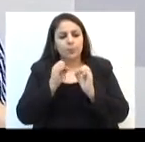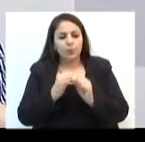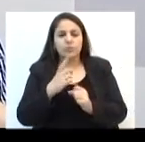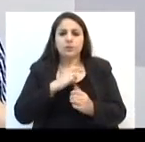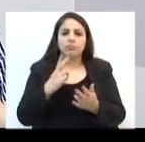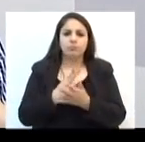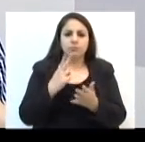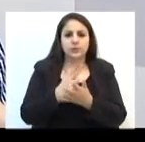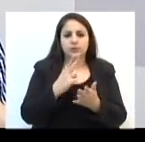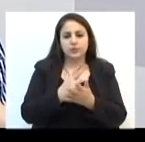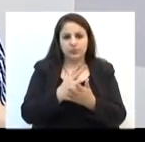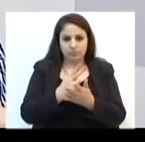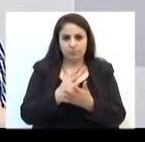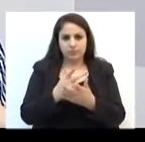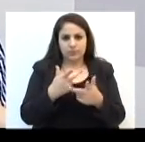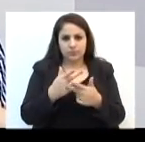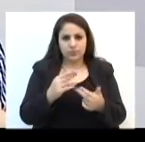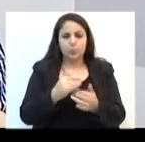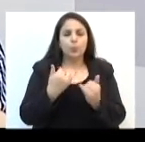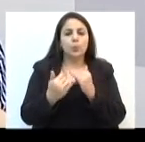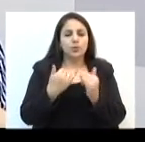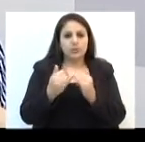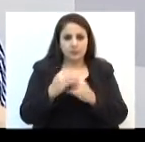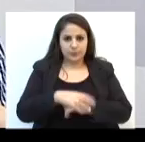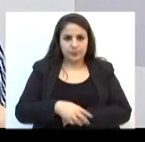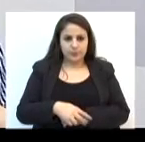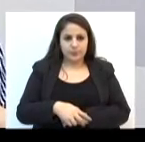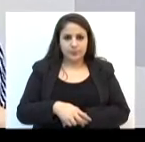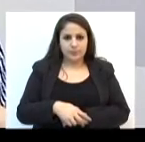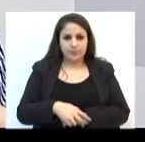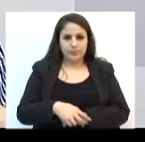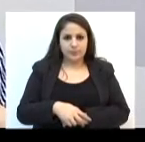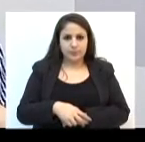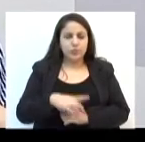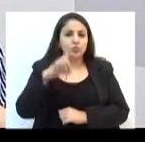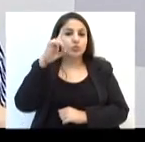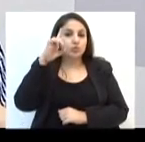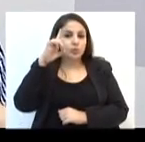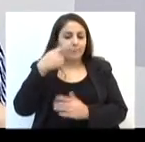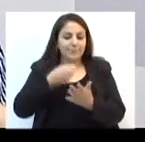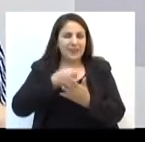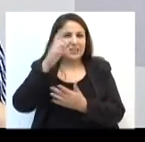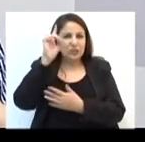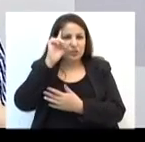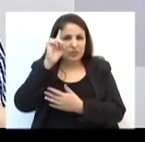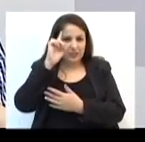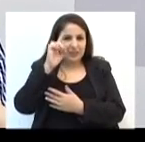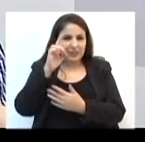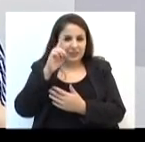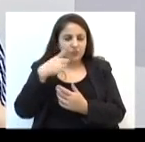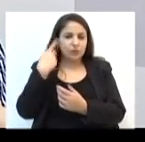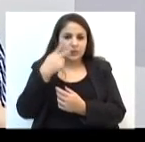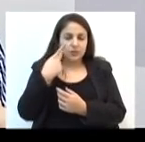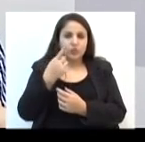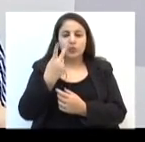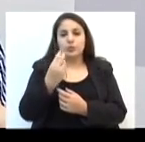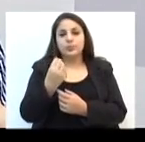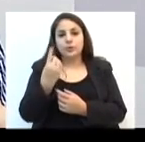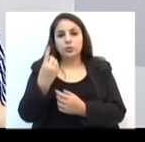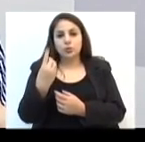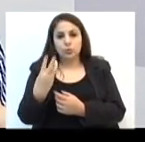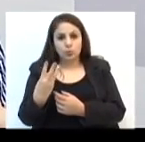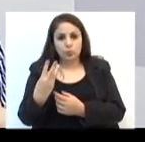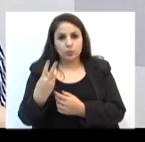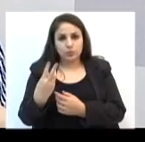para que possamos manter os investimentos. Por exemplo, vou dar um exemplo aqui, né? As diárias na Prefeitura de Passo Fundo,